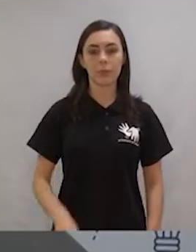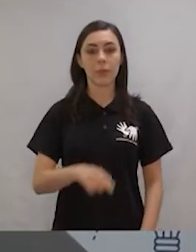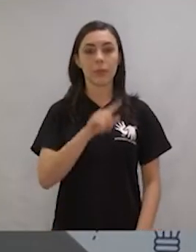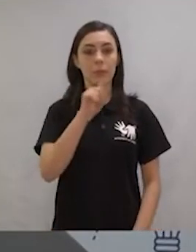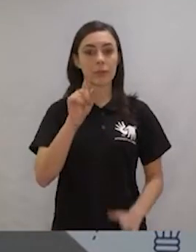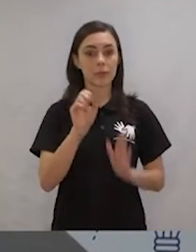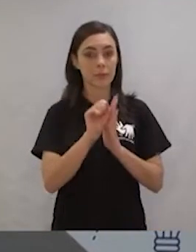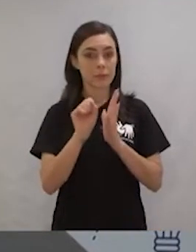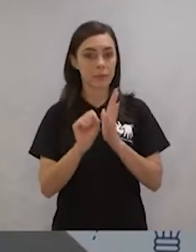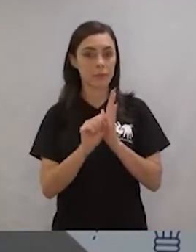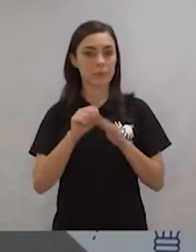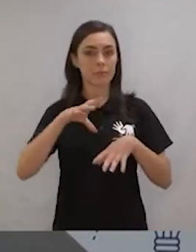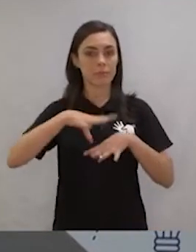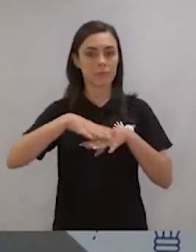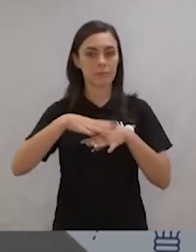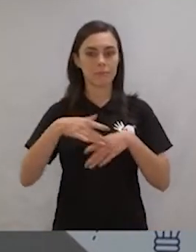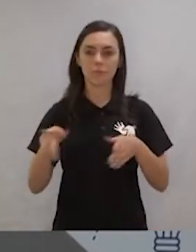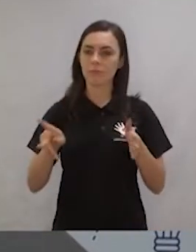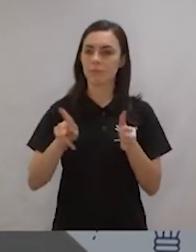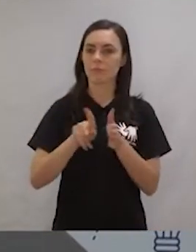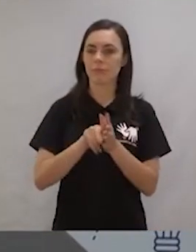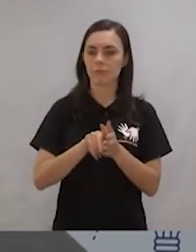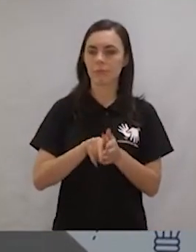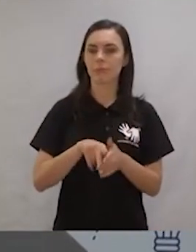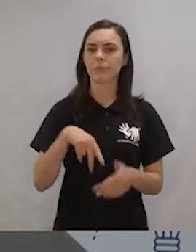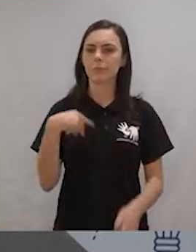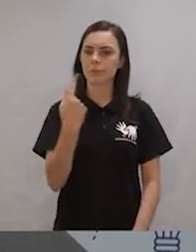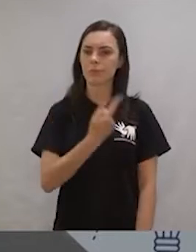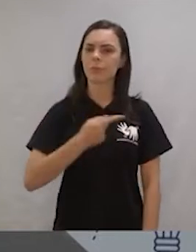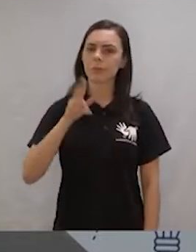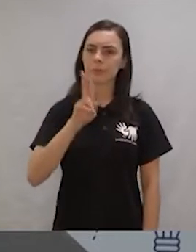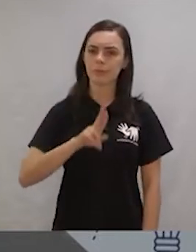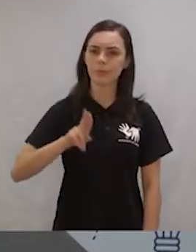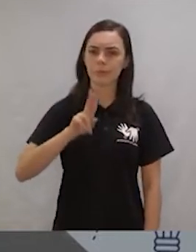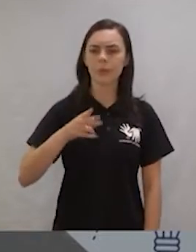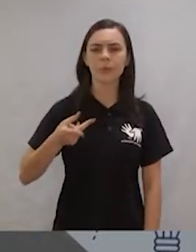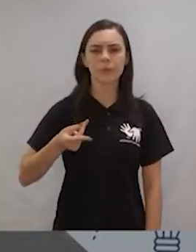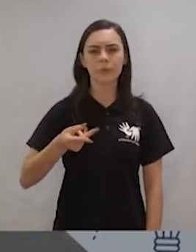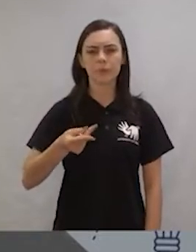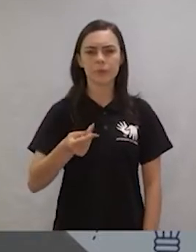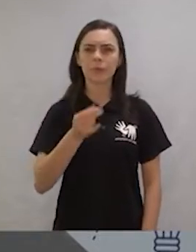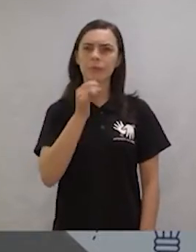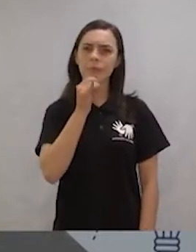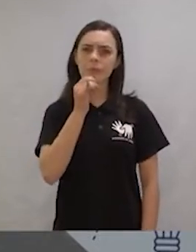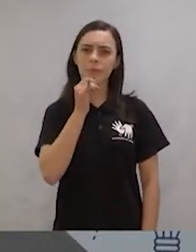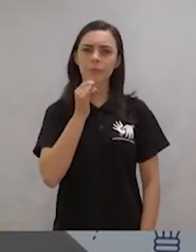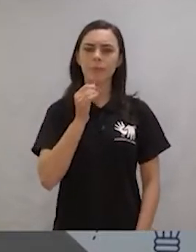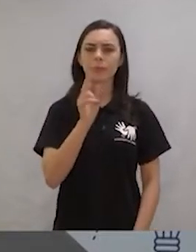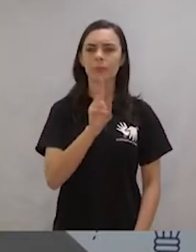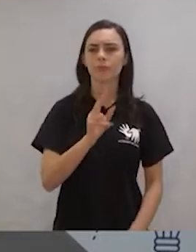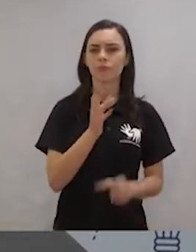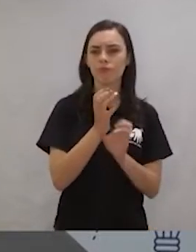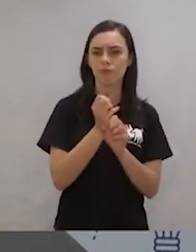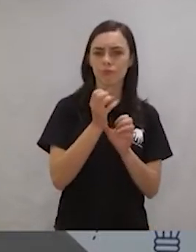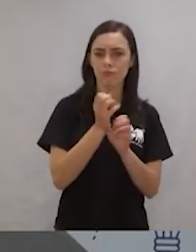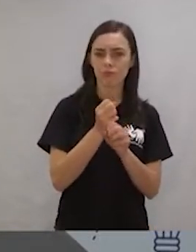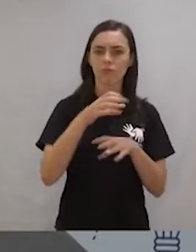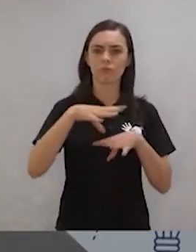os símbolos da matemática. São os símbolos que nós utilizamos quando nós vamos fazer as